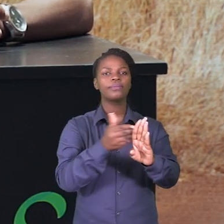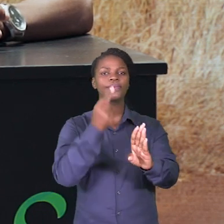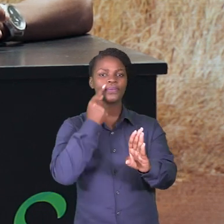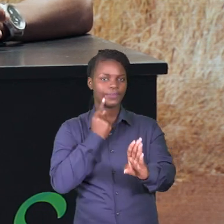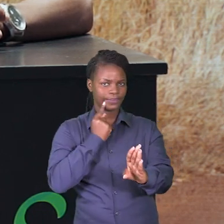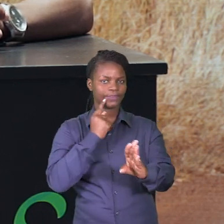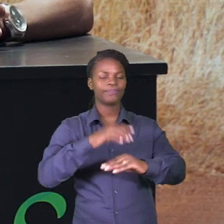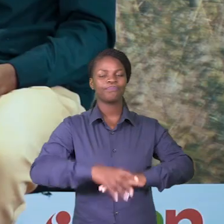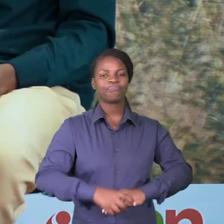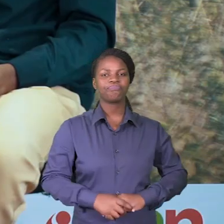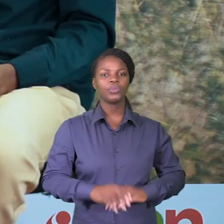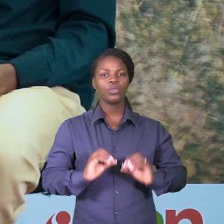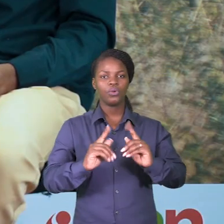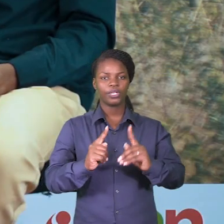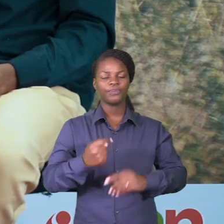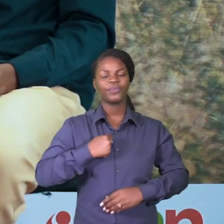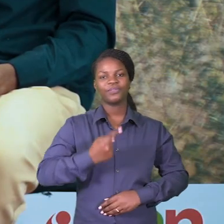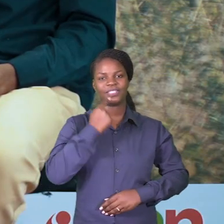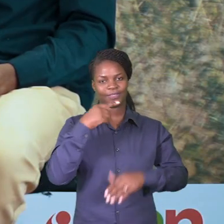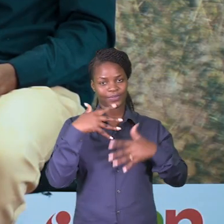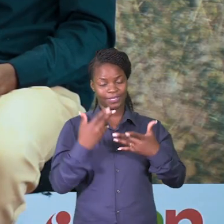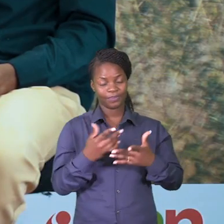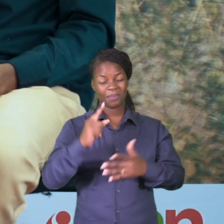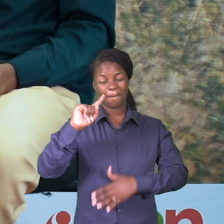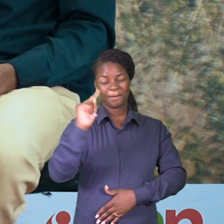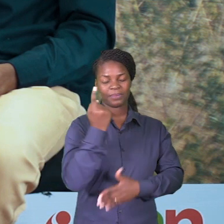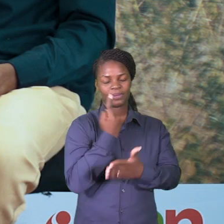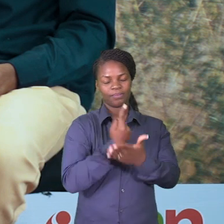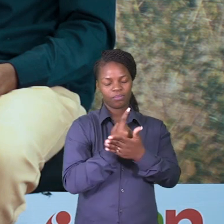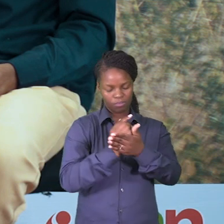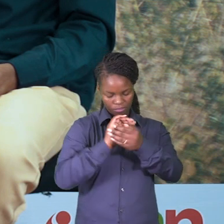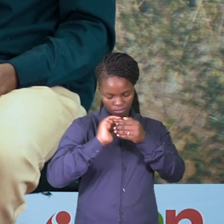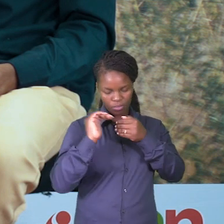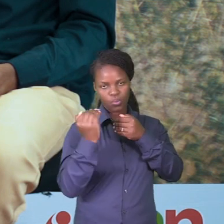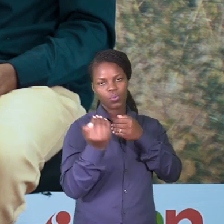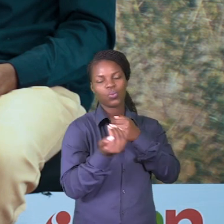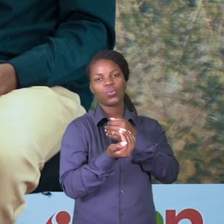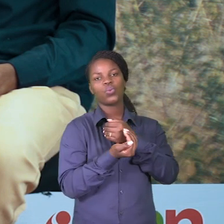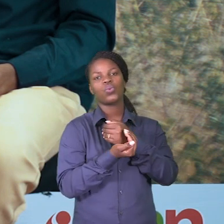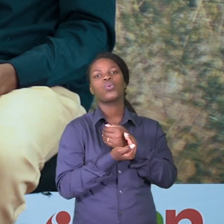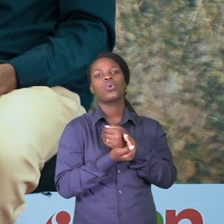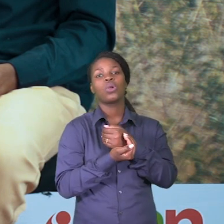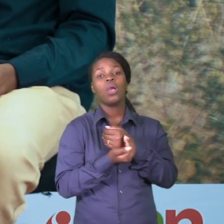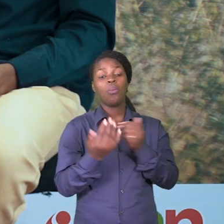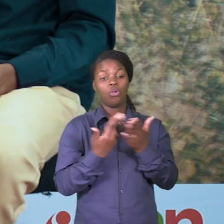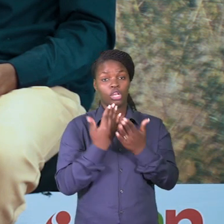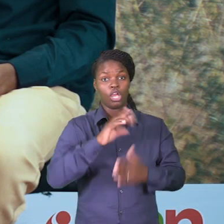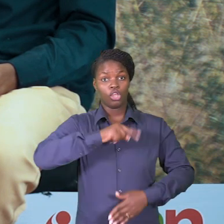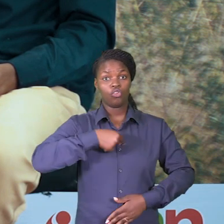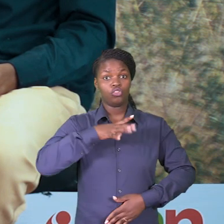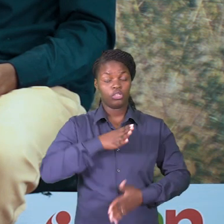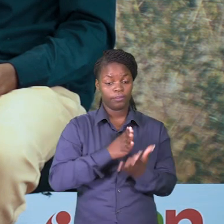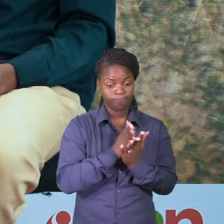dias de hoje bom eu eu vou começar mesmo pela questão da prevenção porque o mecanismo Funciona porque